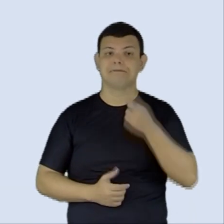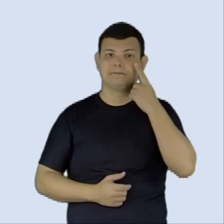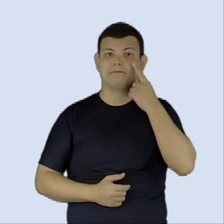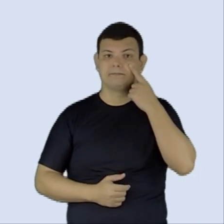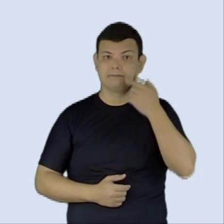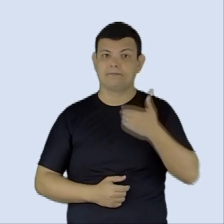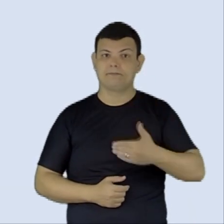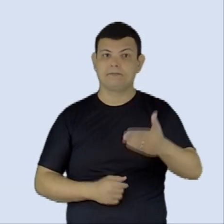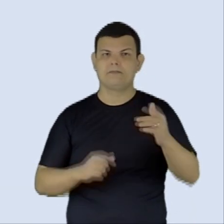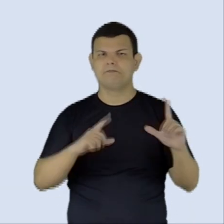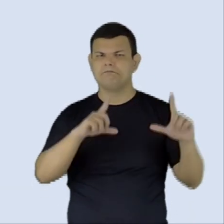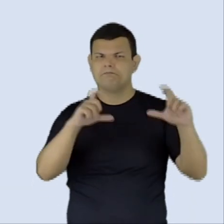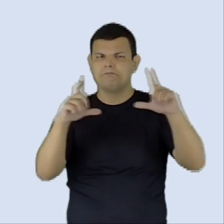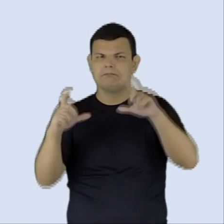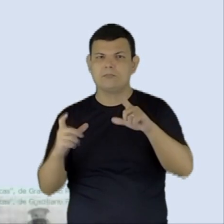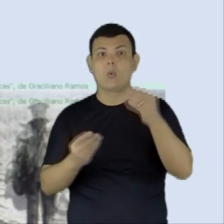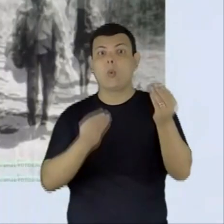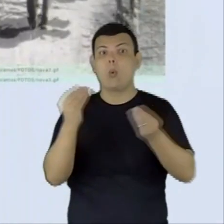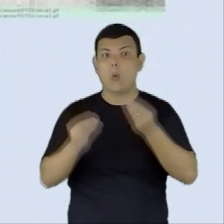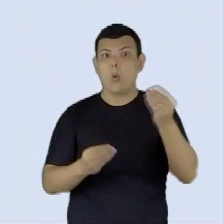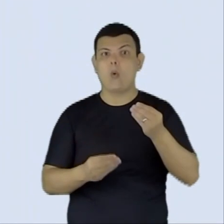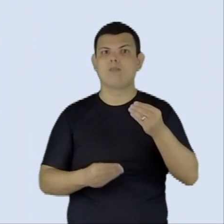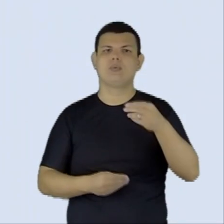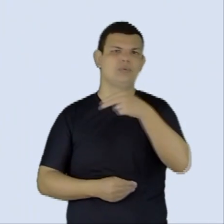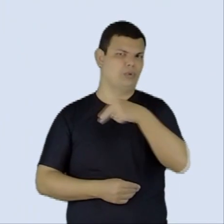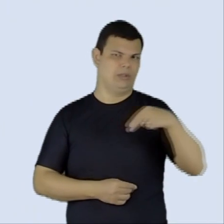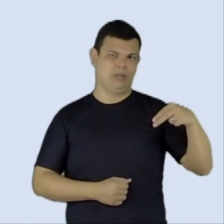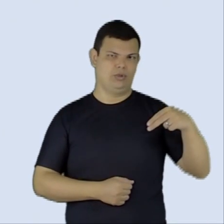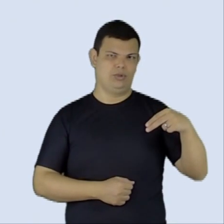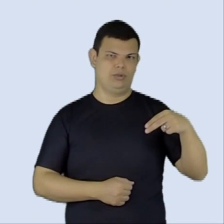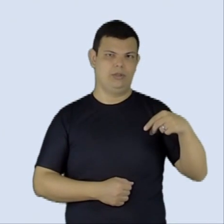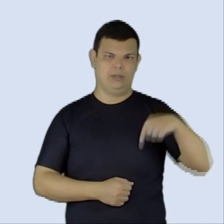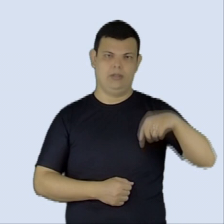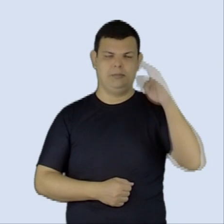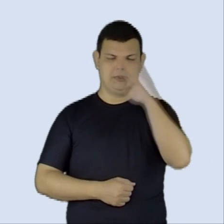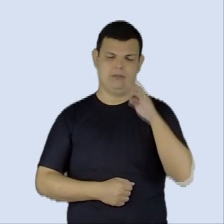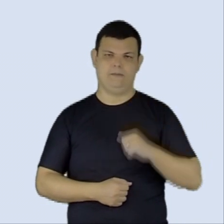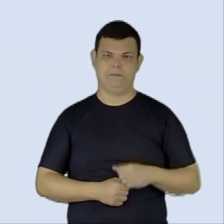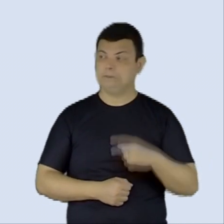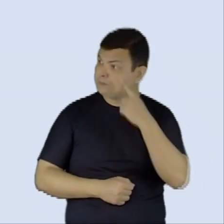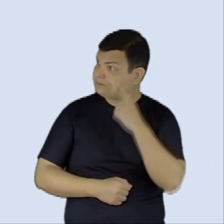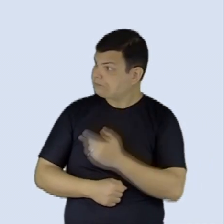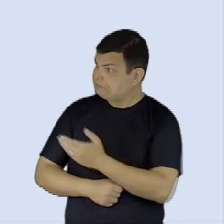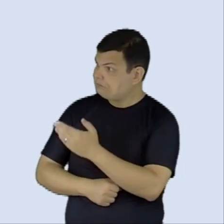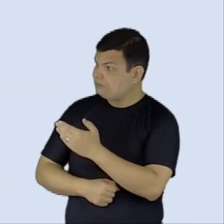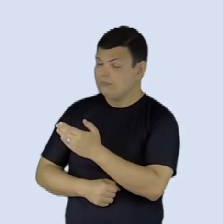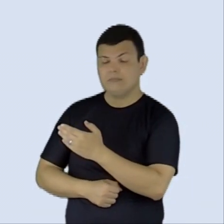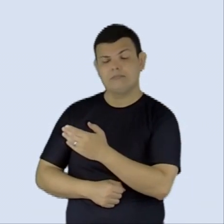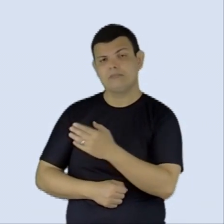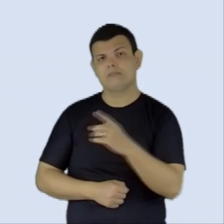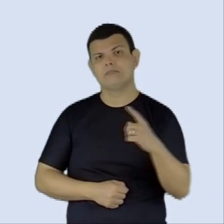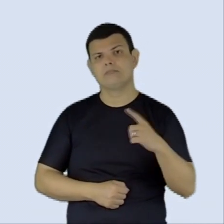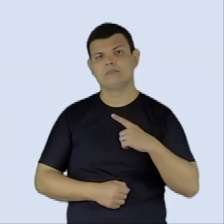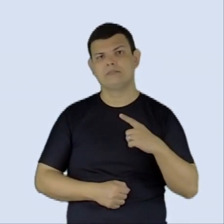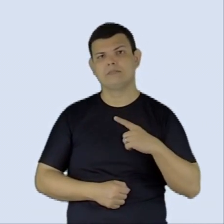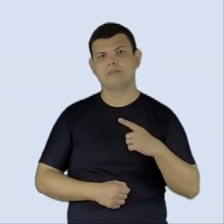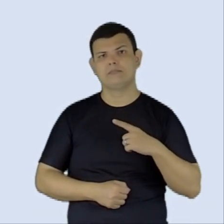as imagens de como é o Nordeste brasileiro. Olha só,